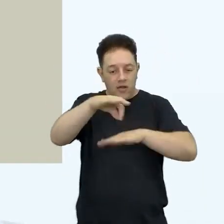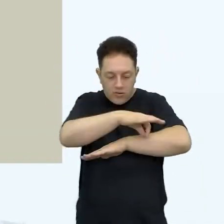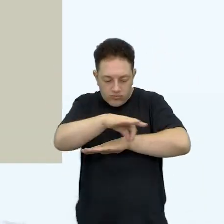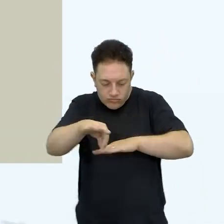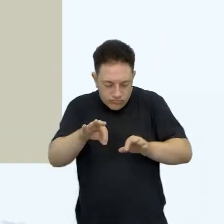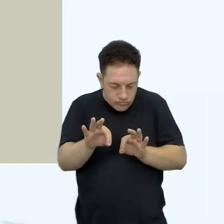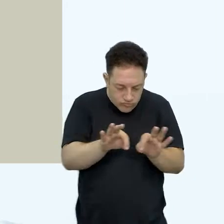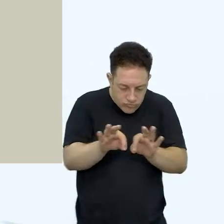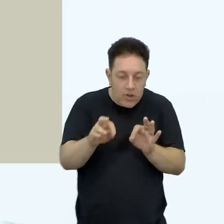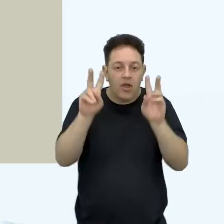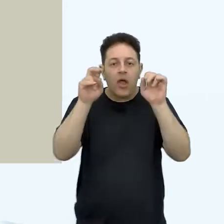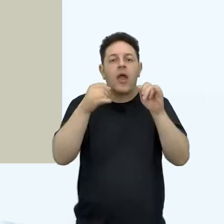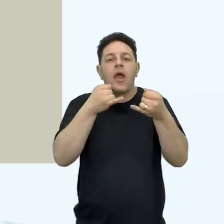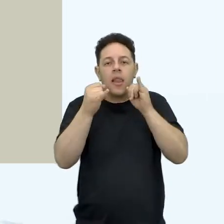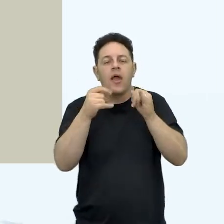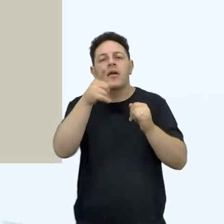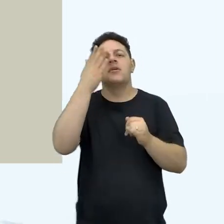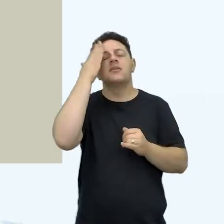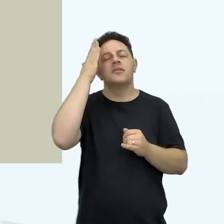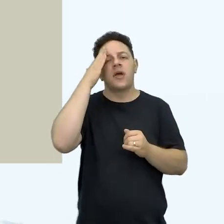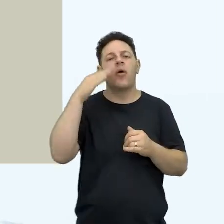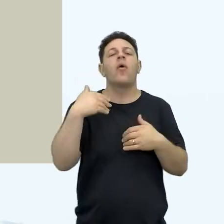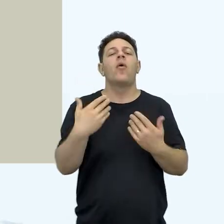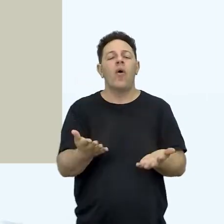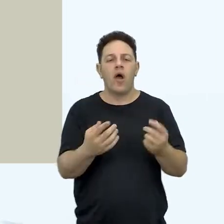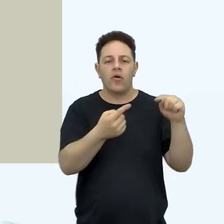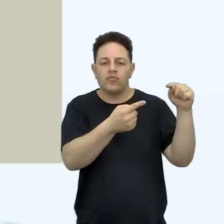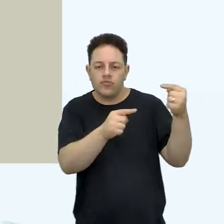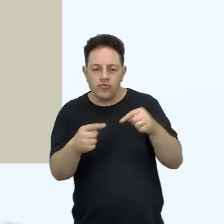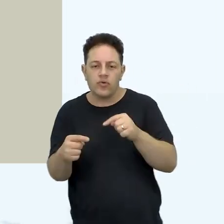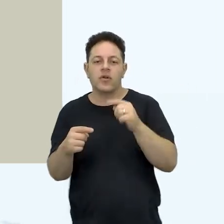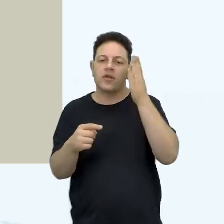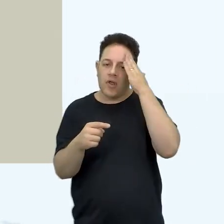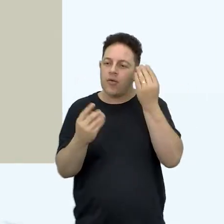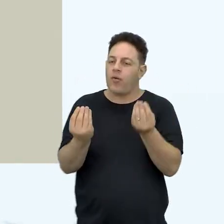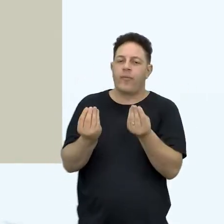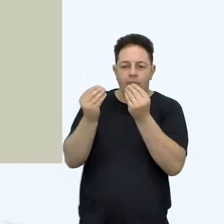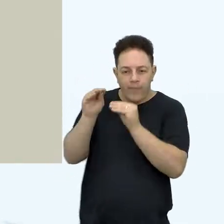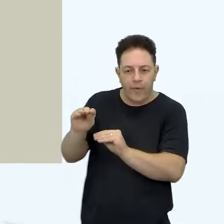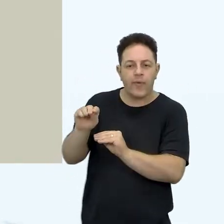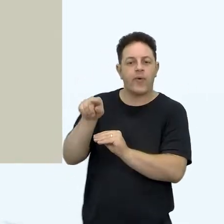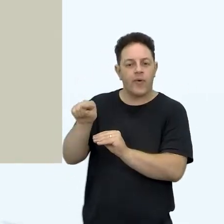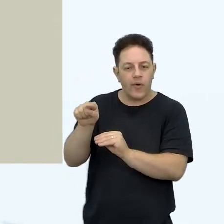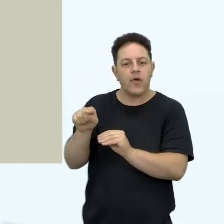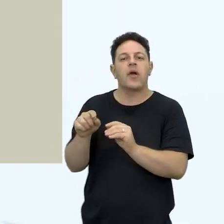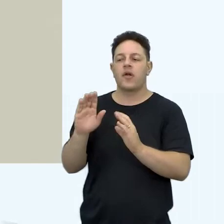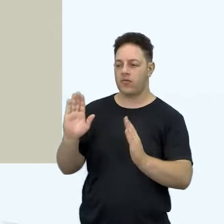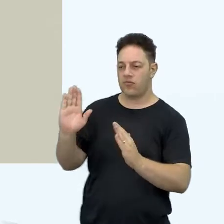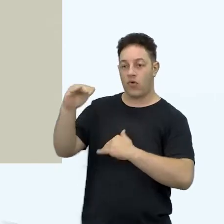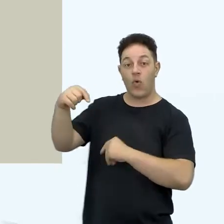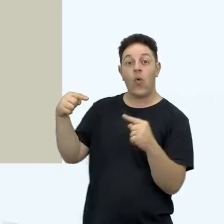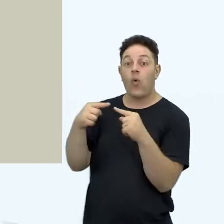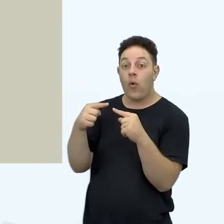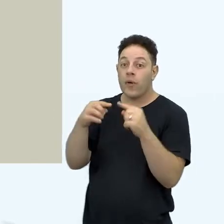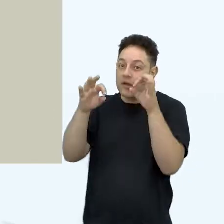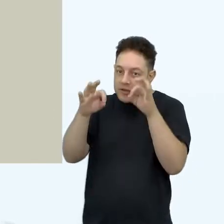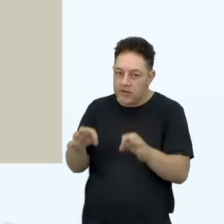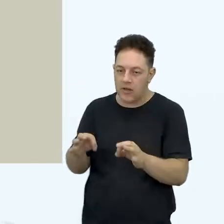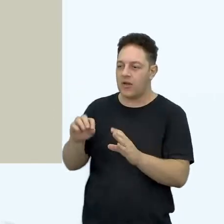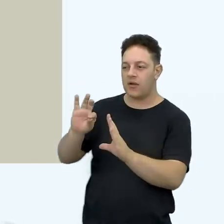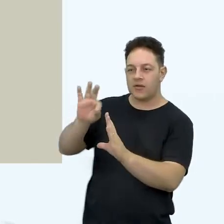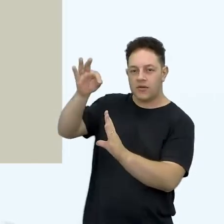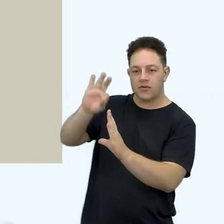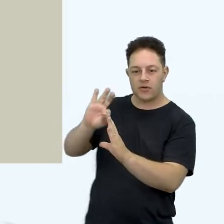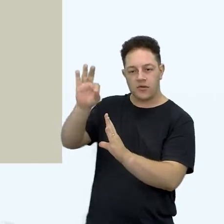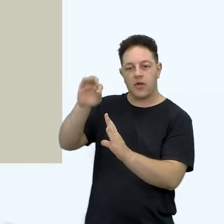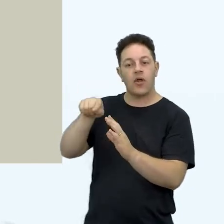elétrico, você sabe qual que é a corrente total da sua instalação e você instala o medidor adequado. O disjuntor do